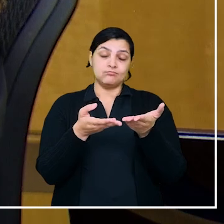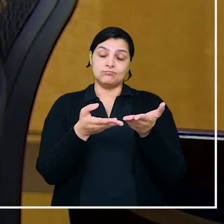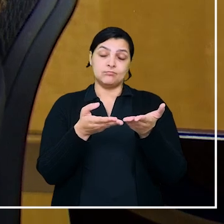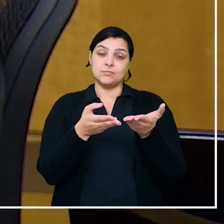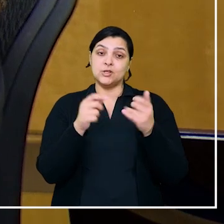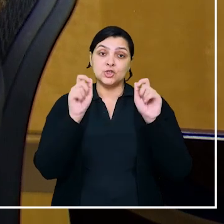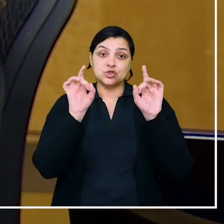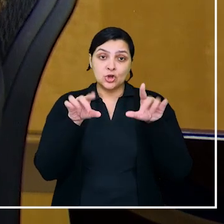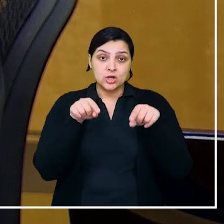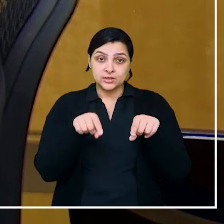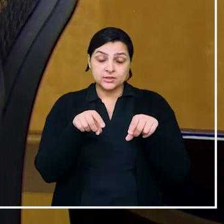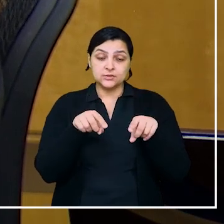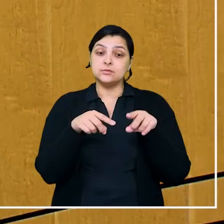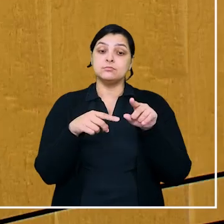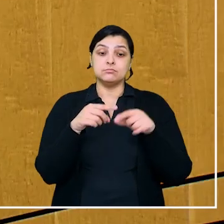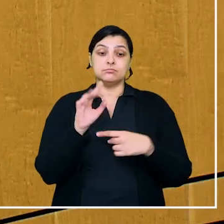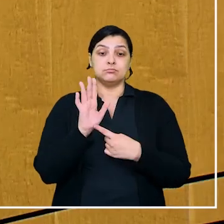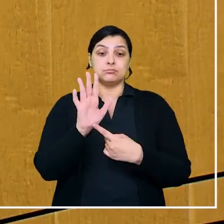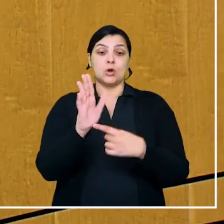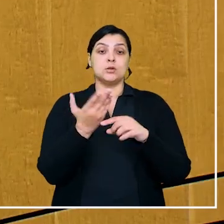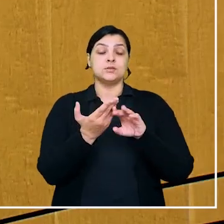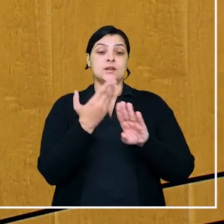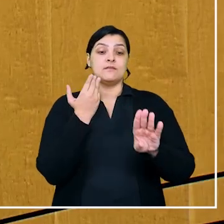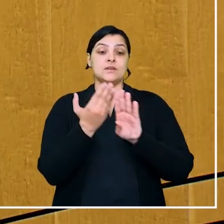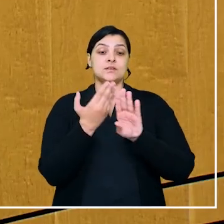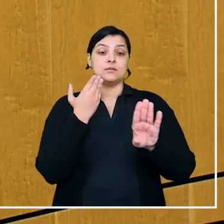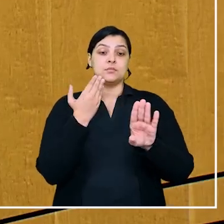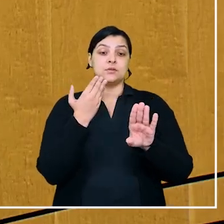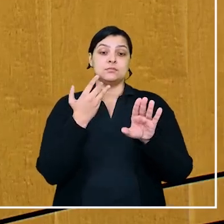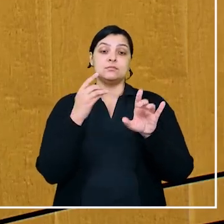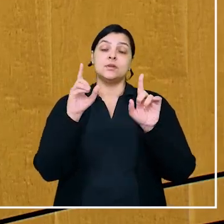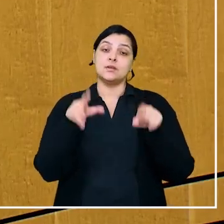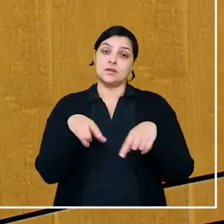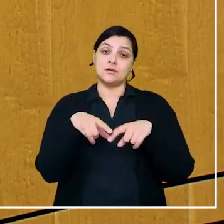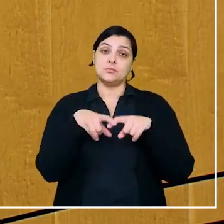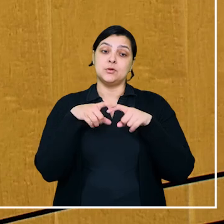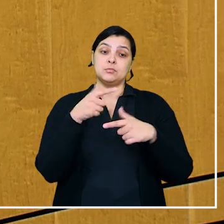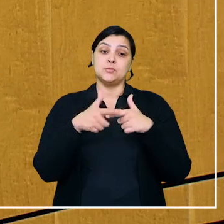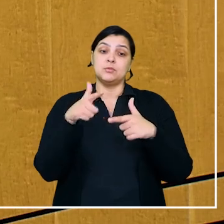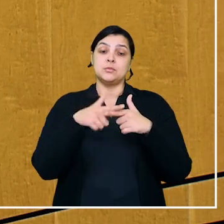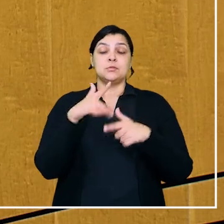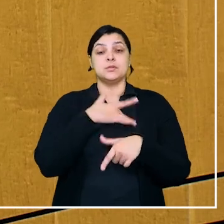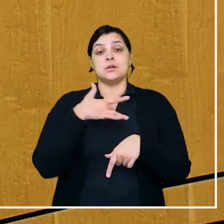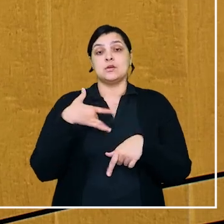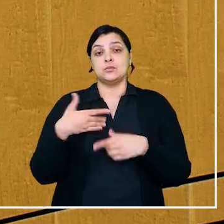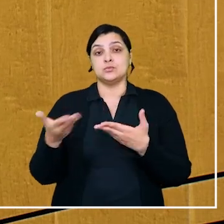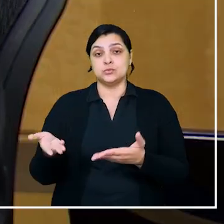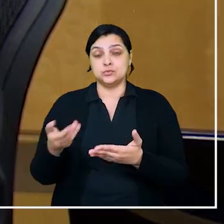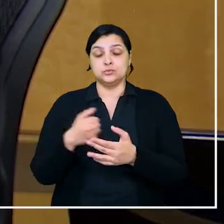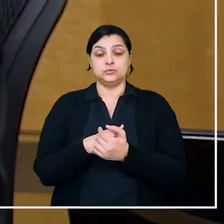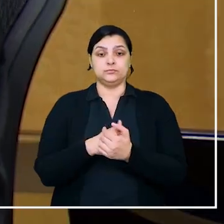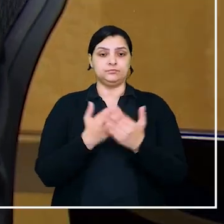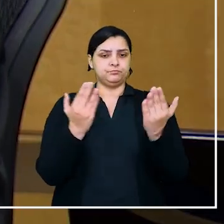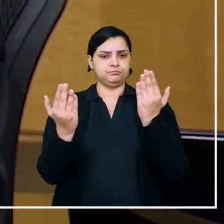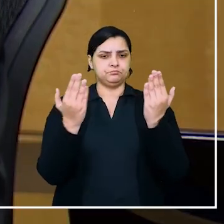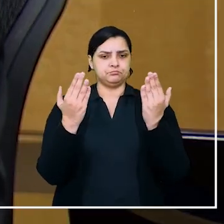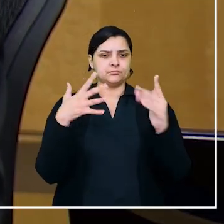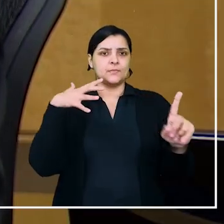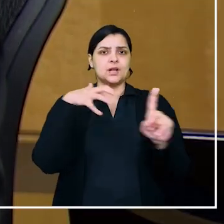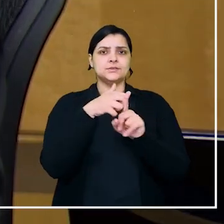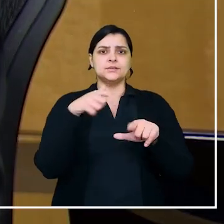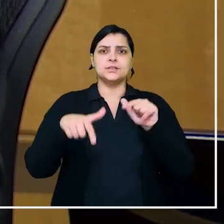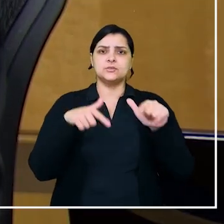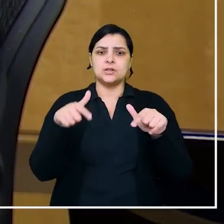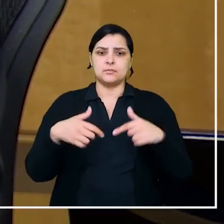seria suficiente para indicar que os afastamentos são devidos a problemas de saúde, equiparados a acidente